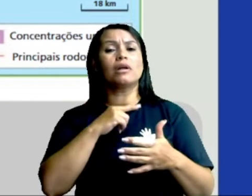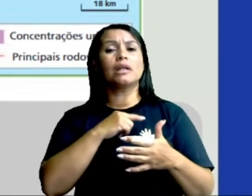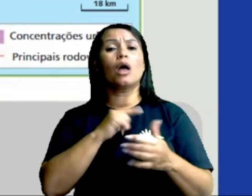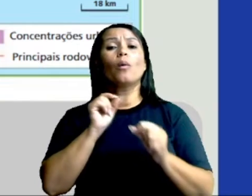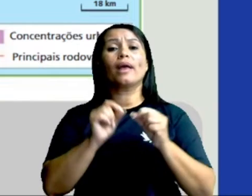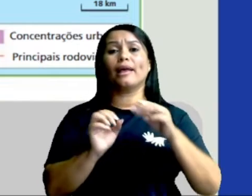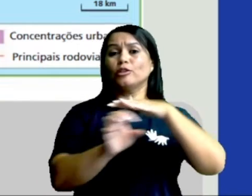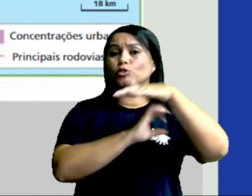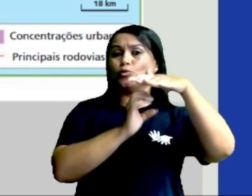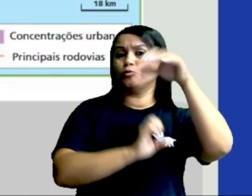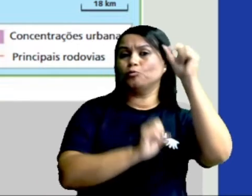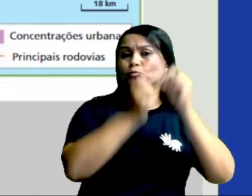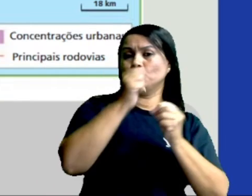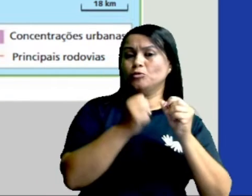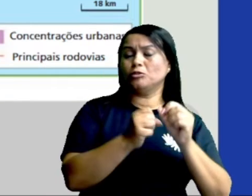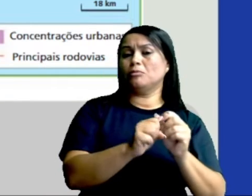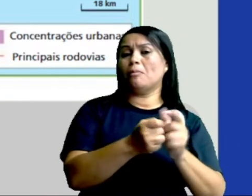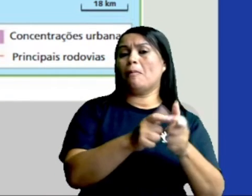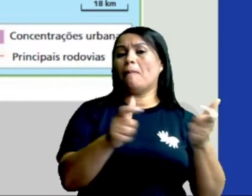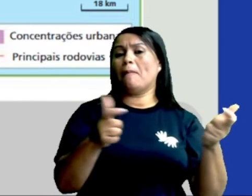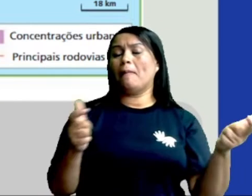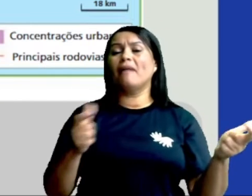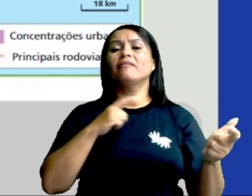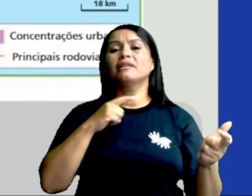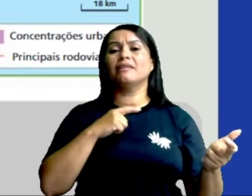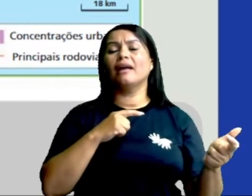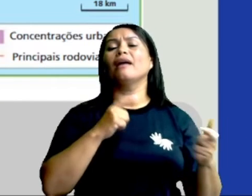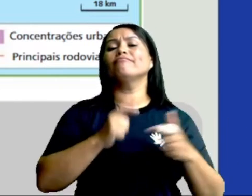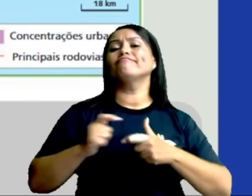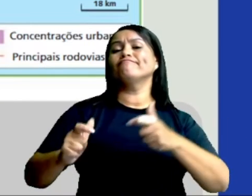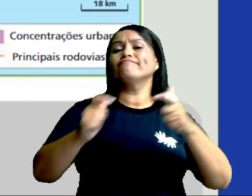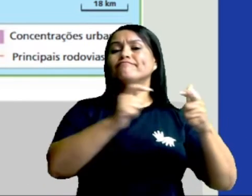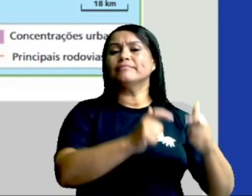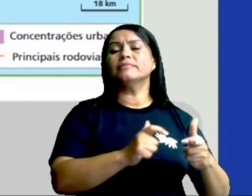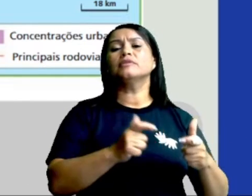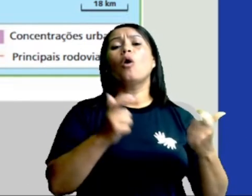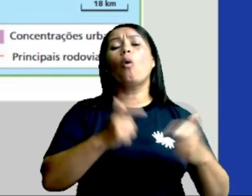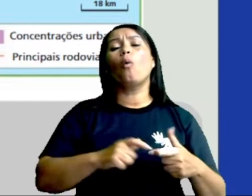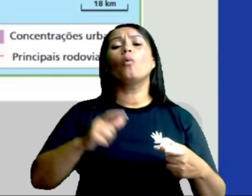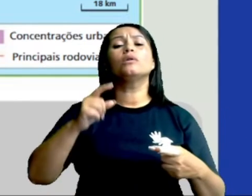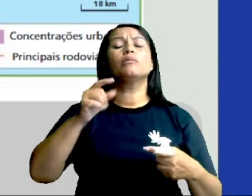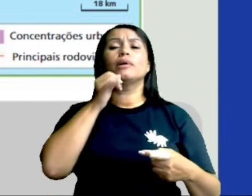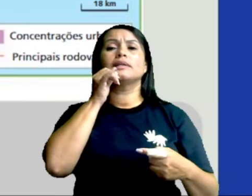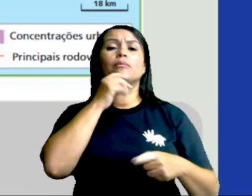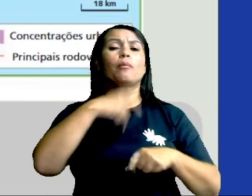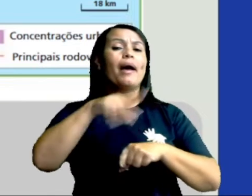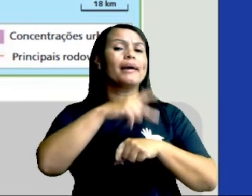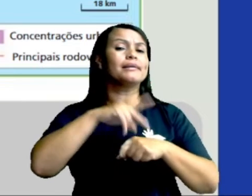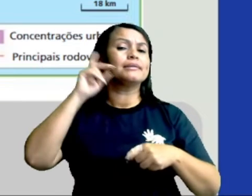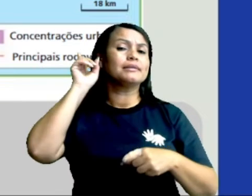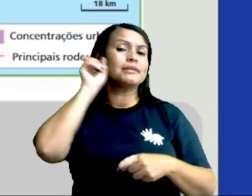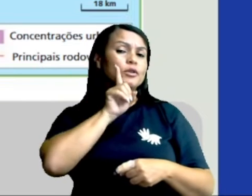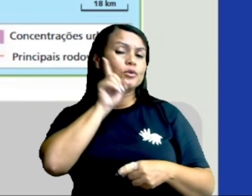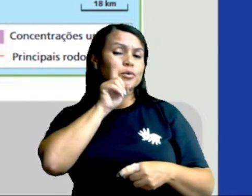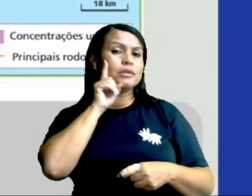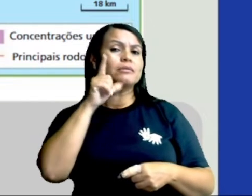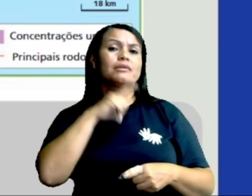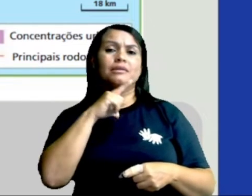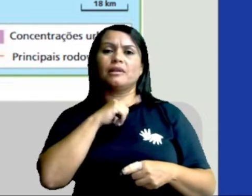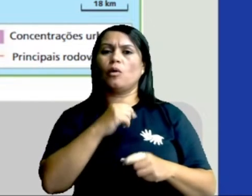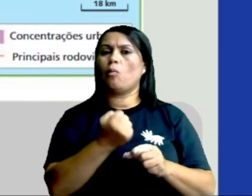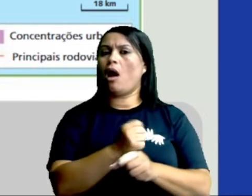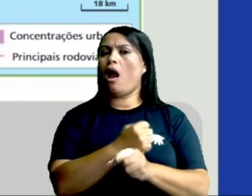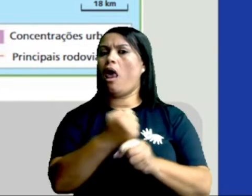imensa de indústrias, e isso você vai encontrar em maior intensidade em países como os Estados Unidos, onde a gente tem uma grande megalópole